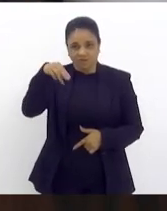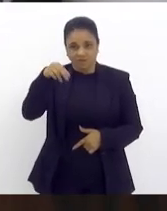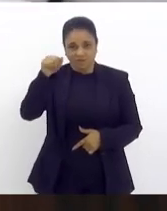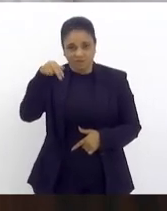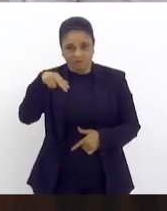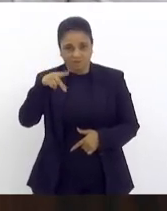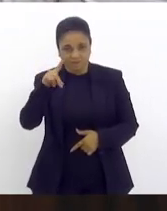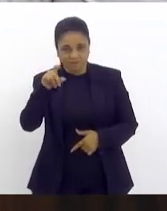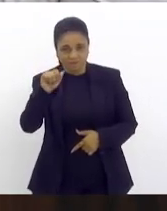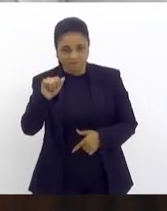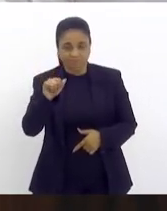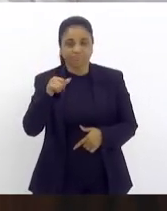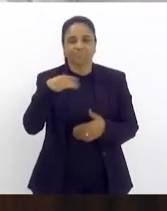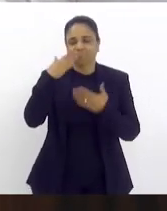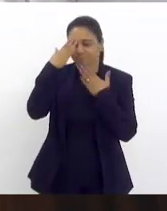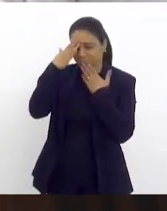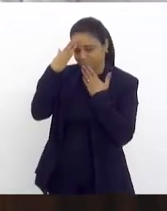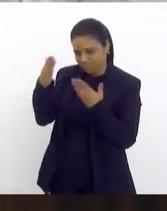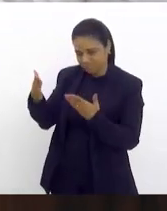obrigado.